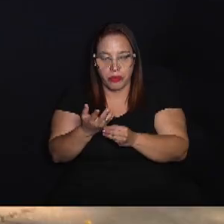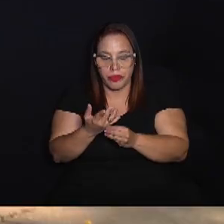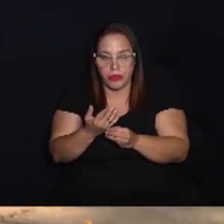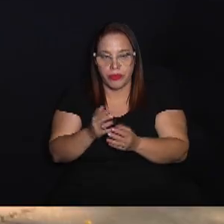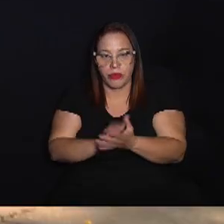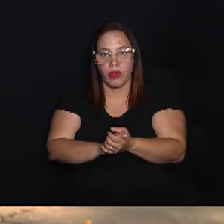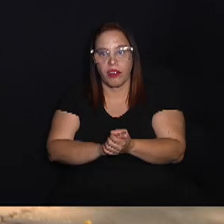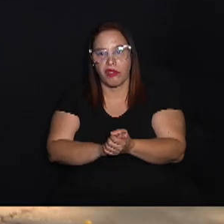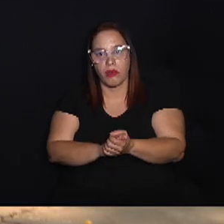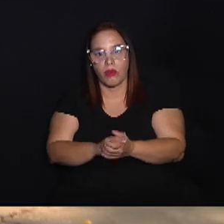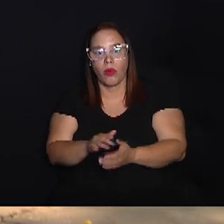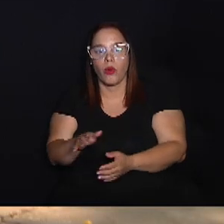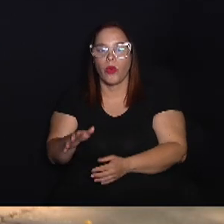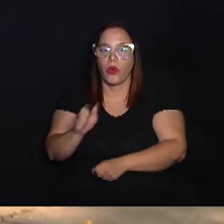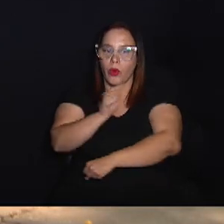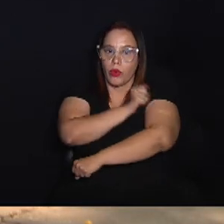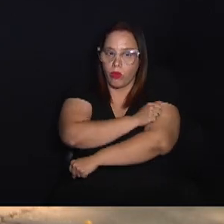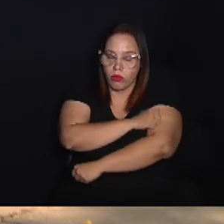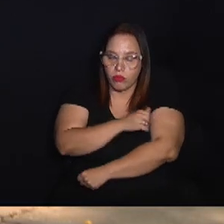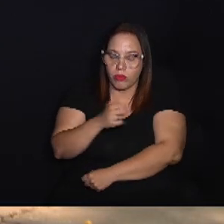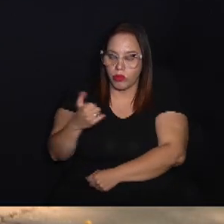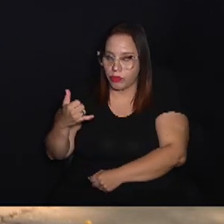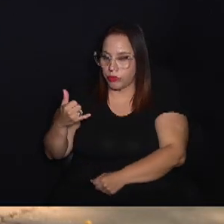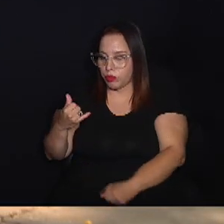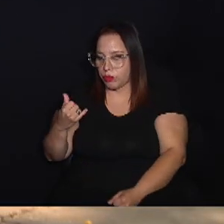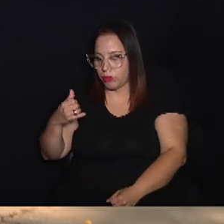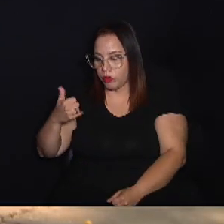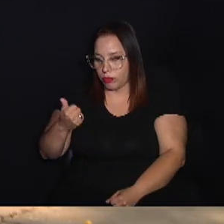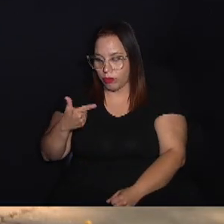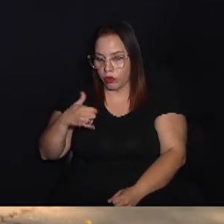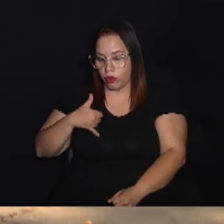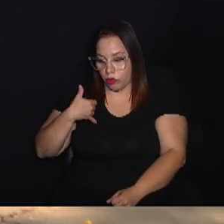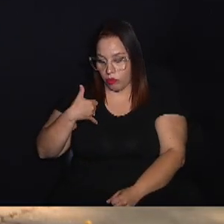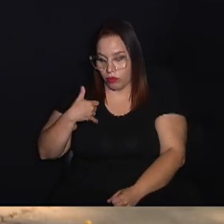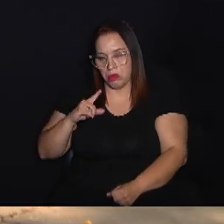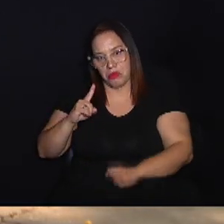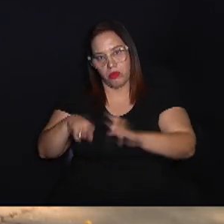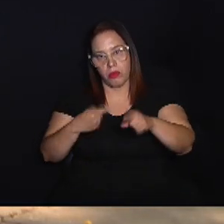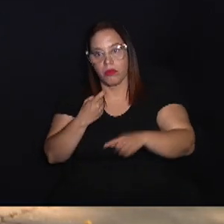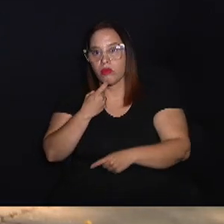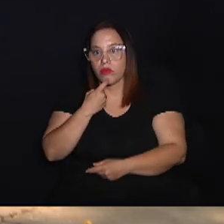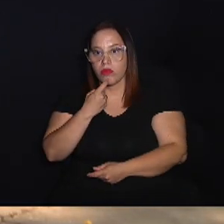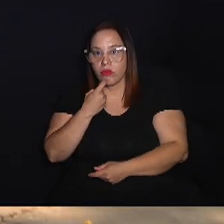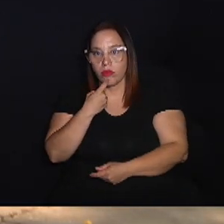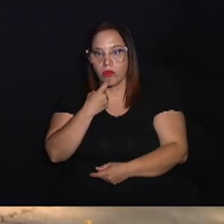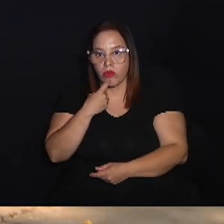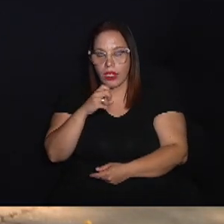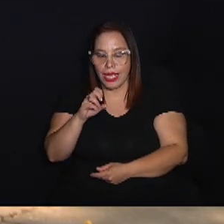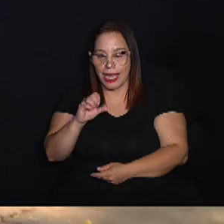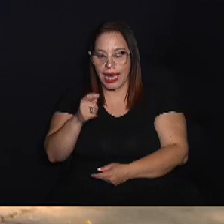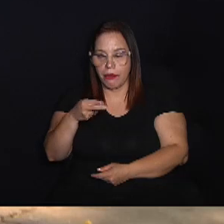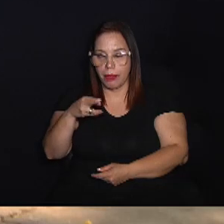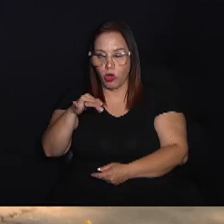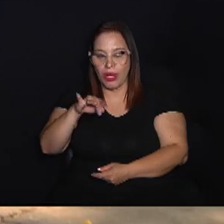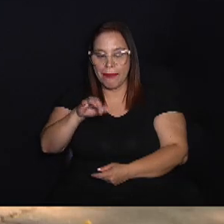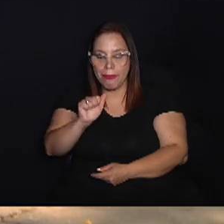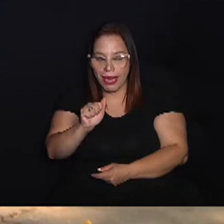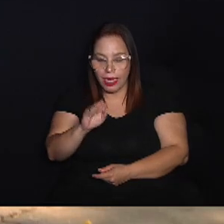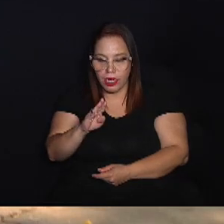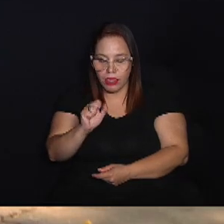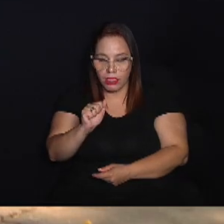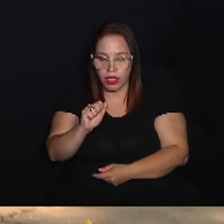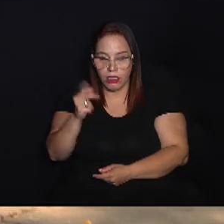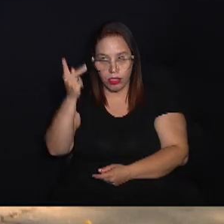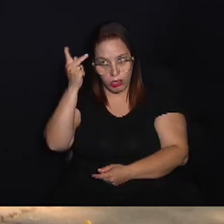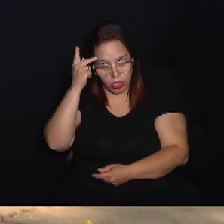a escola. Os alunos têm idade entre 6 a 12 anos. Além de Campinas, a cidade de Carapicuíba, em São Paulo, e Irecê,